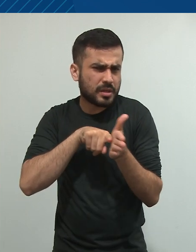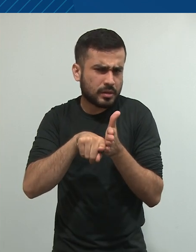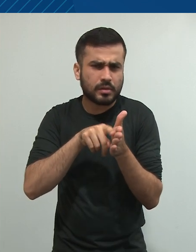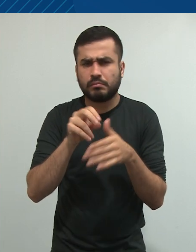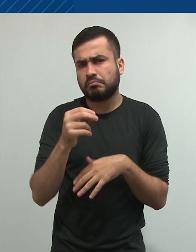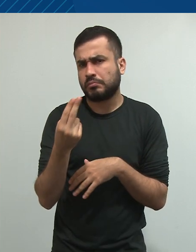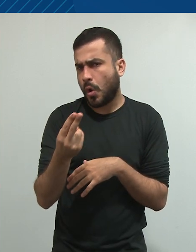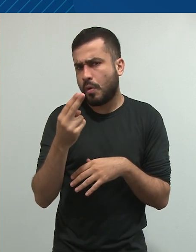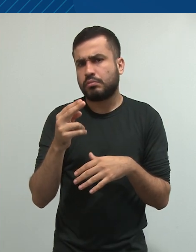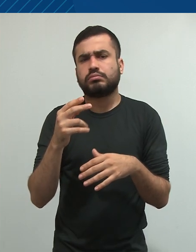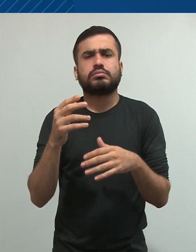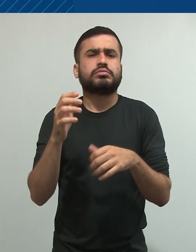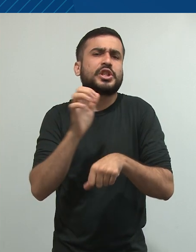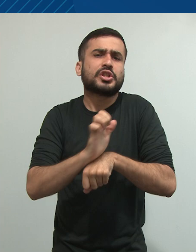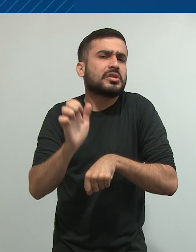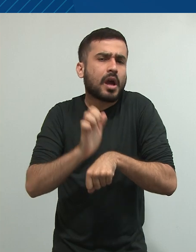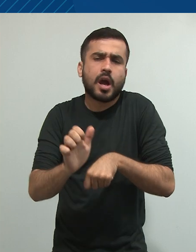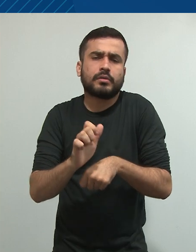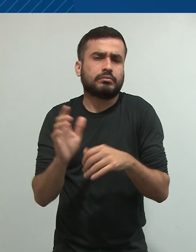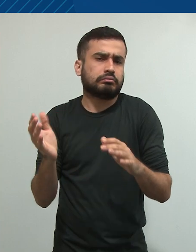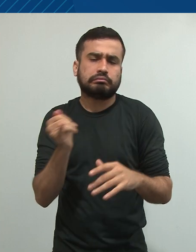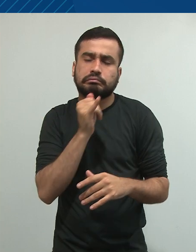relatório final de estágio. Isso.